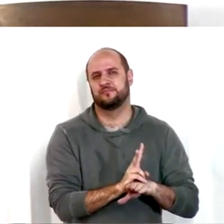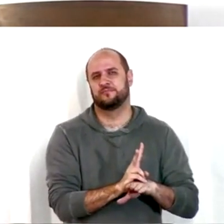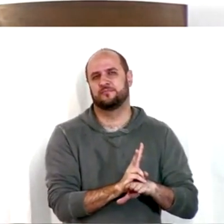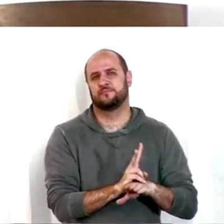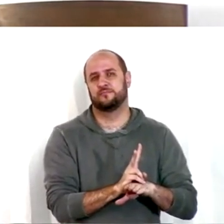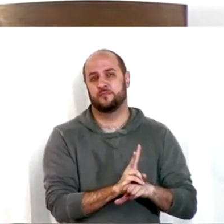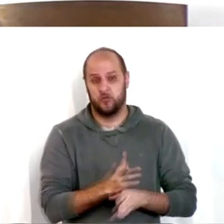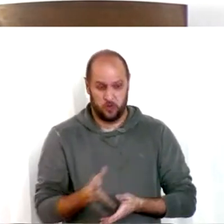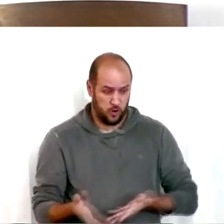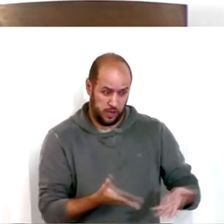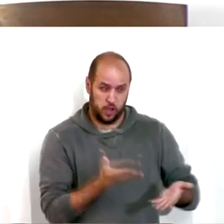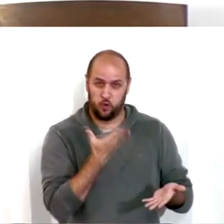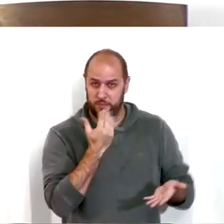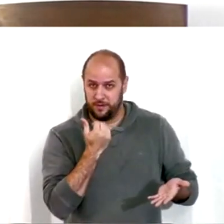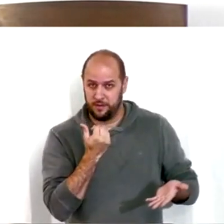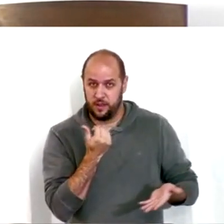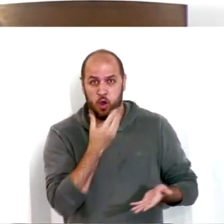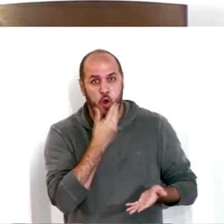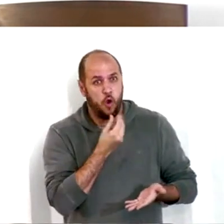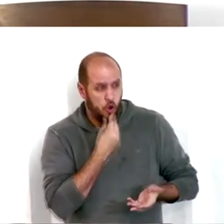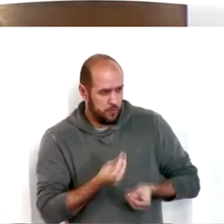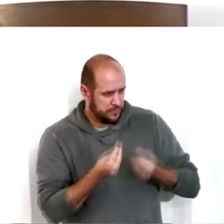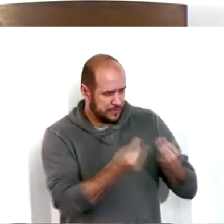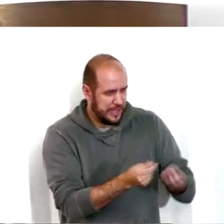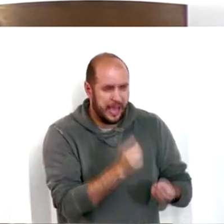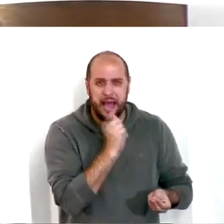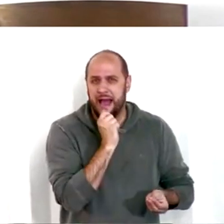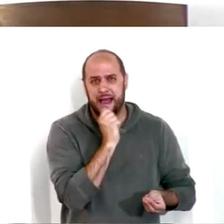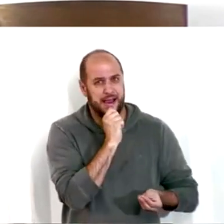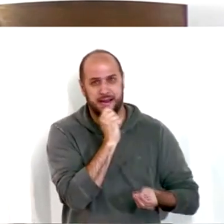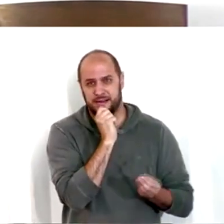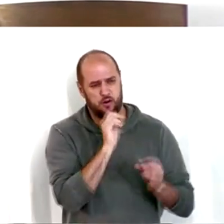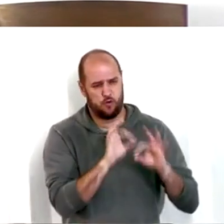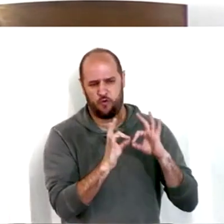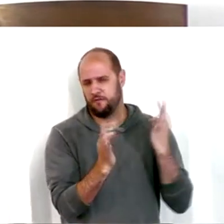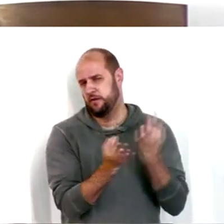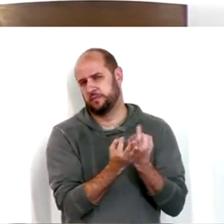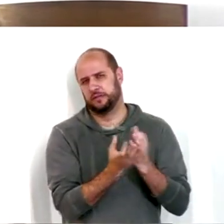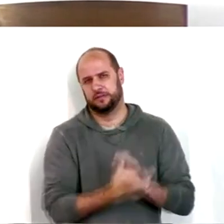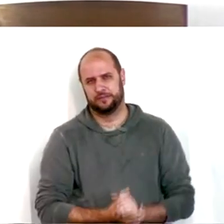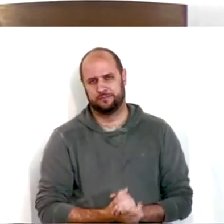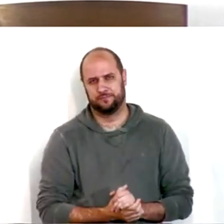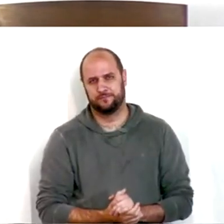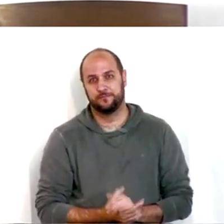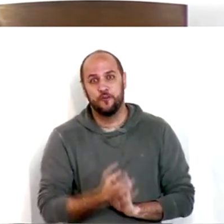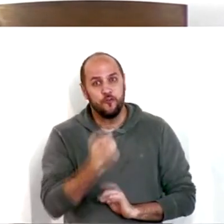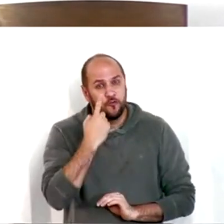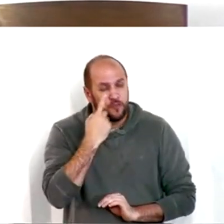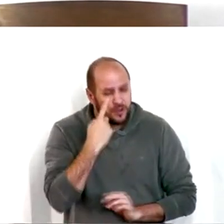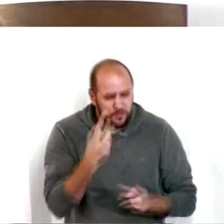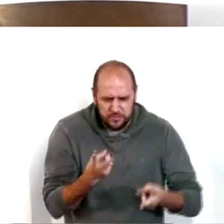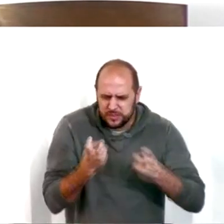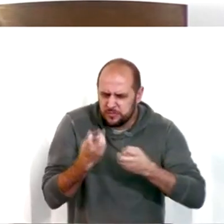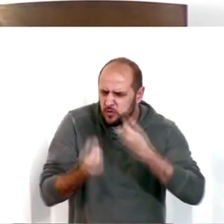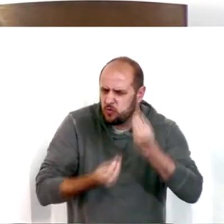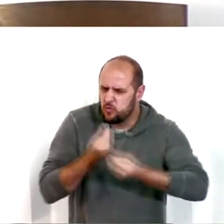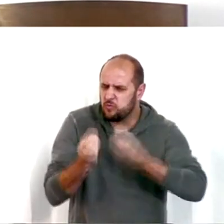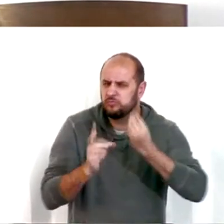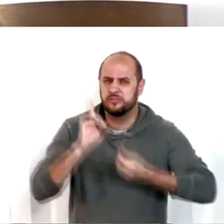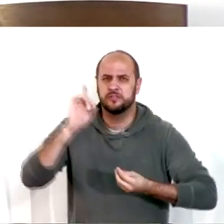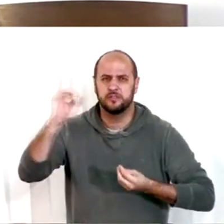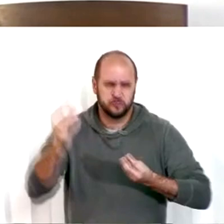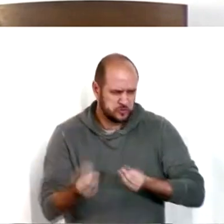o seu genro. Essa história da recede de Deus na vida dessas duas mulheres. E por recede